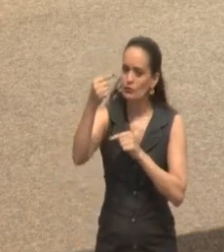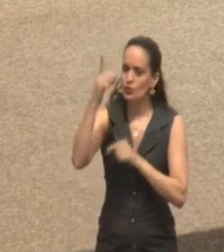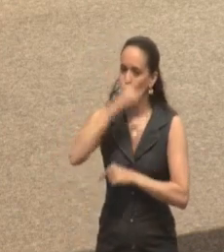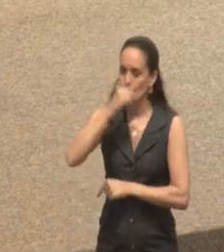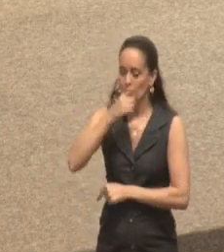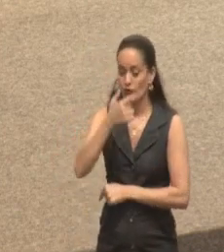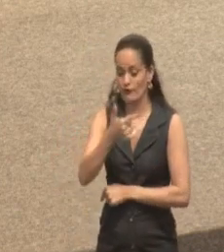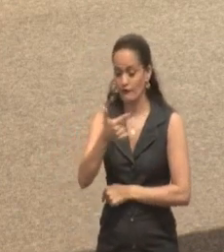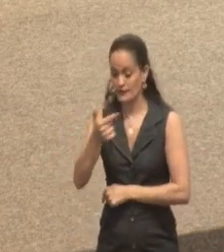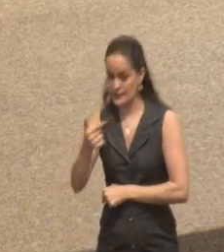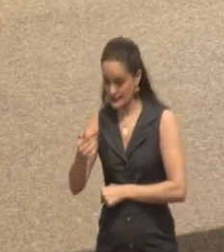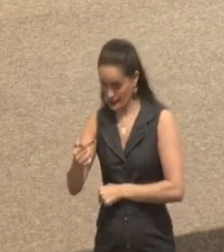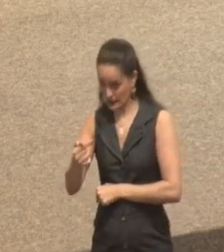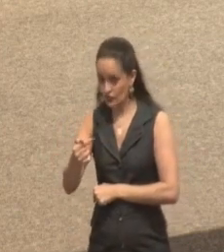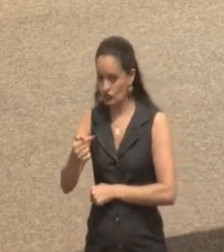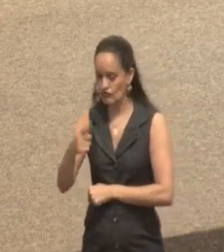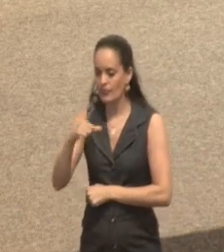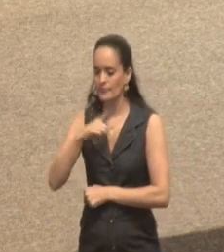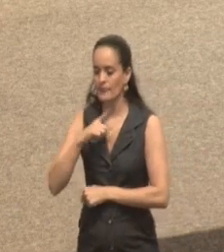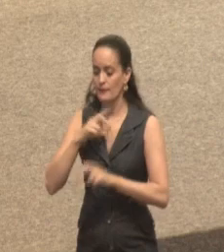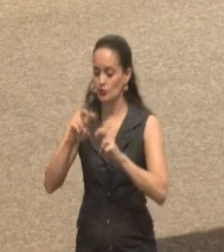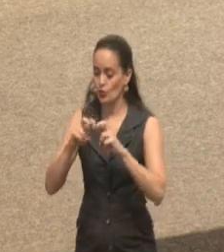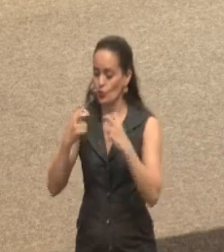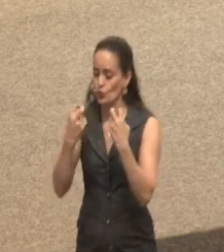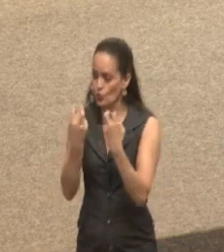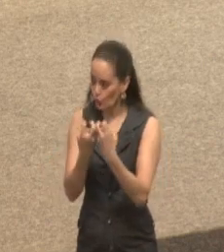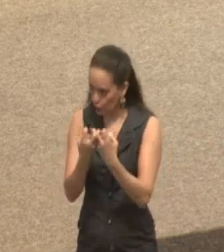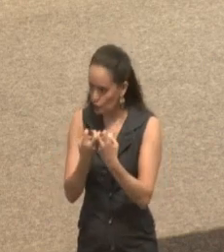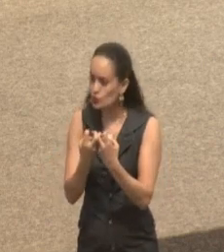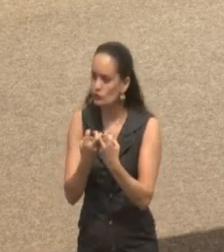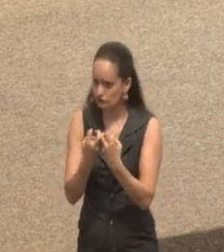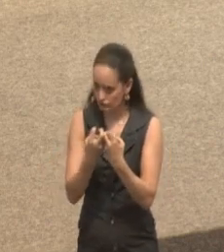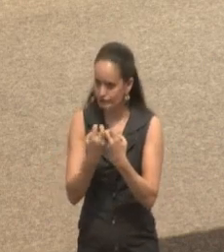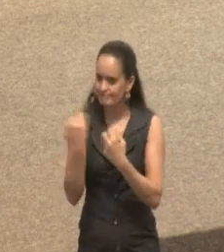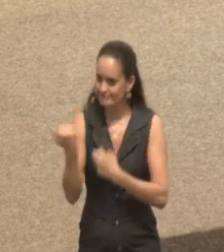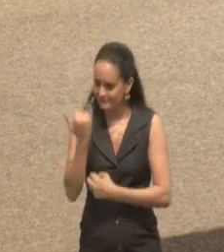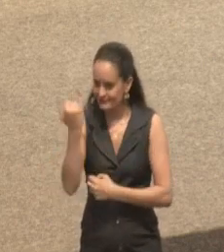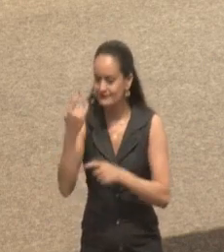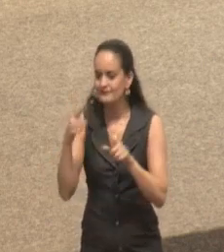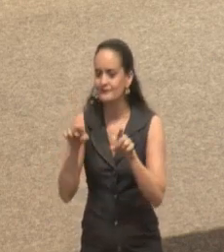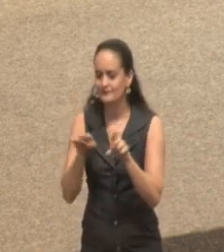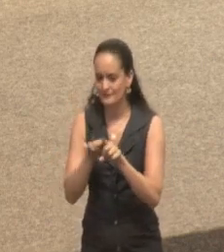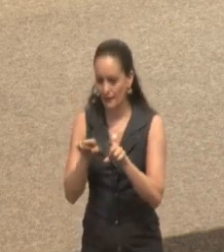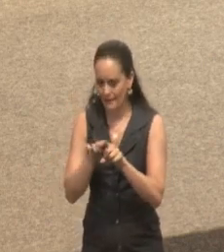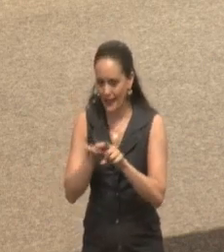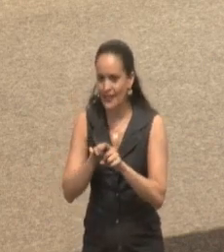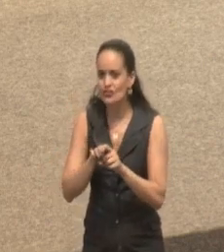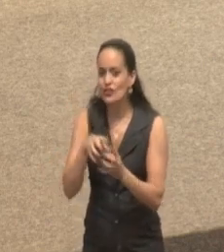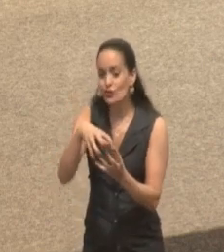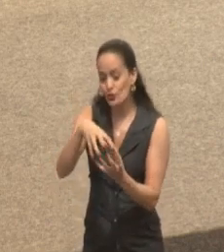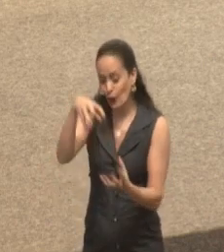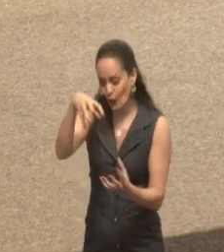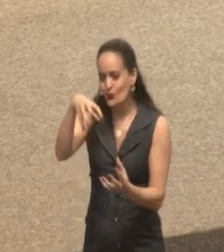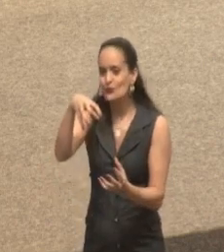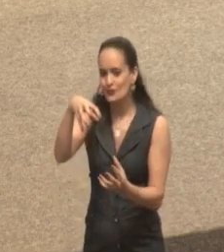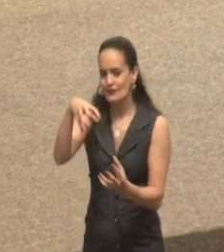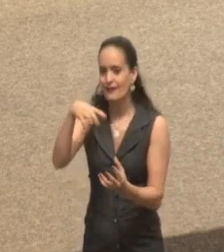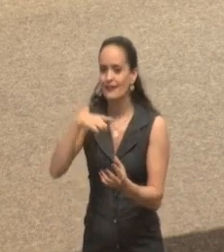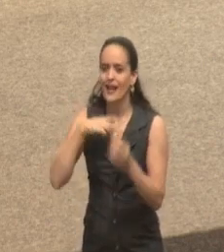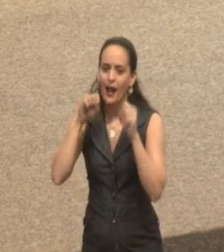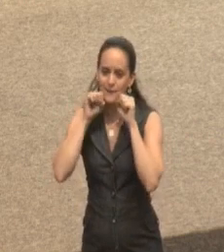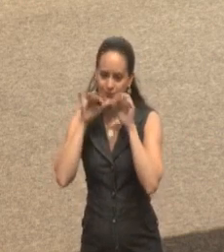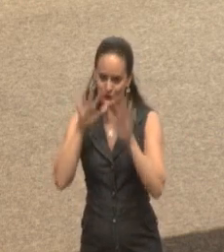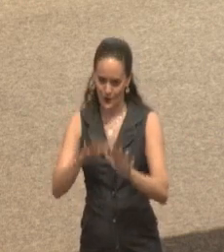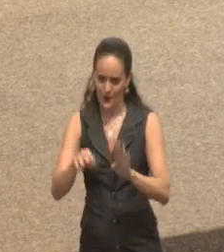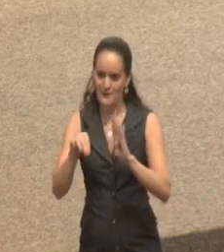também no último culto do mês, teremos o culto do idoso, uma referência aos irmãos mais experientes, mais vividos, que têm nos abençoado